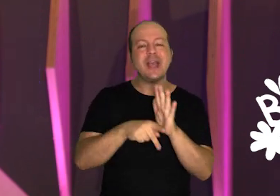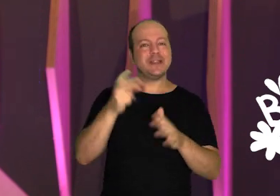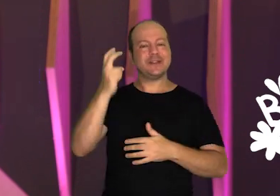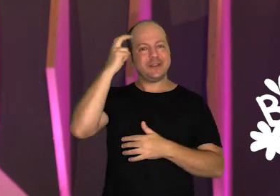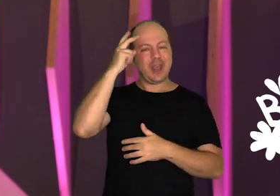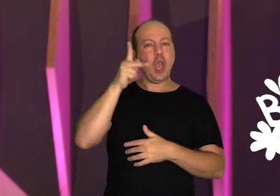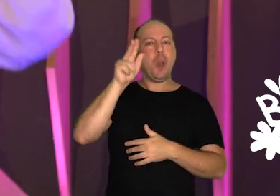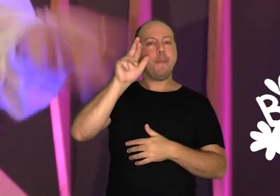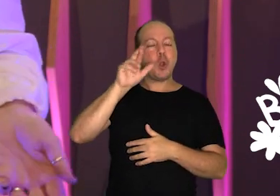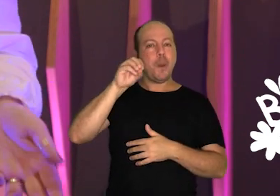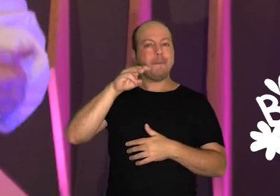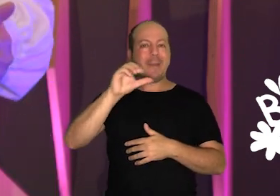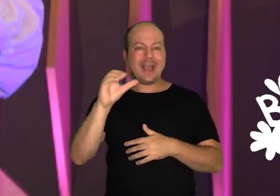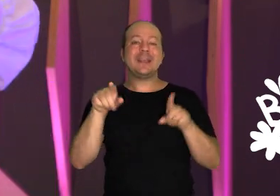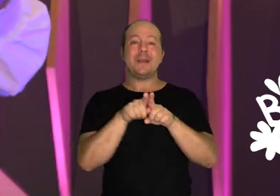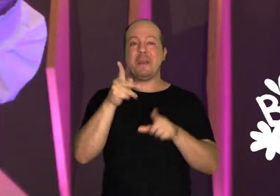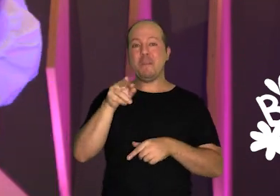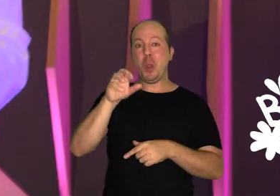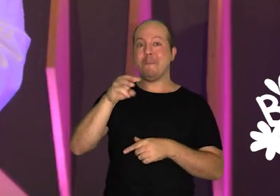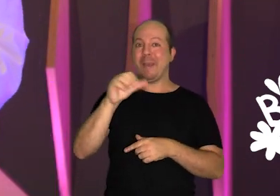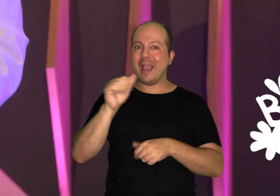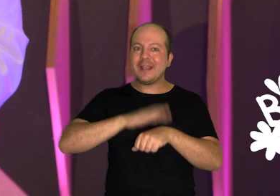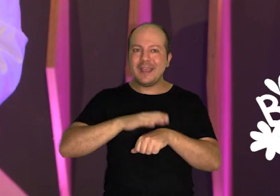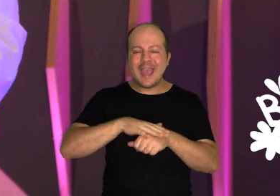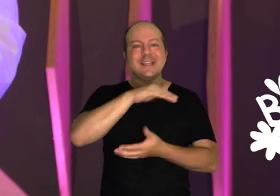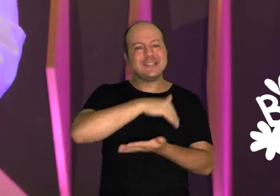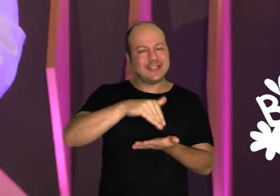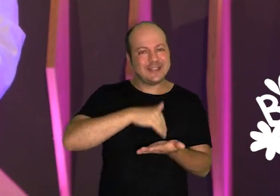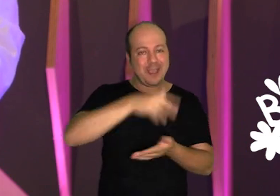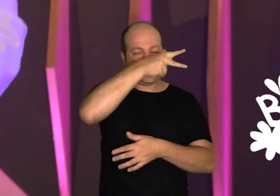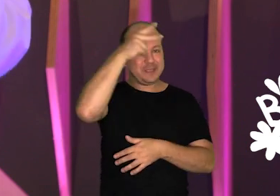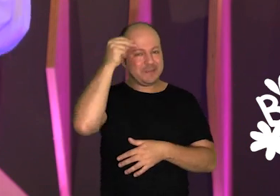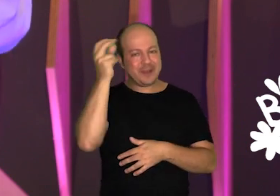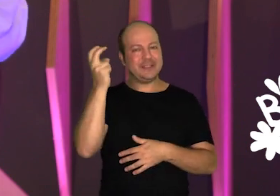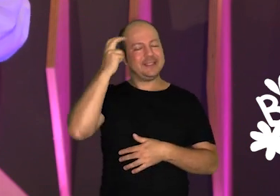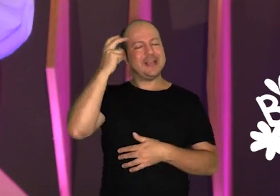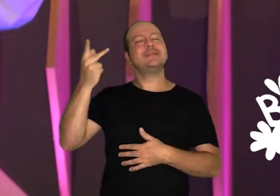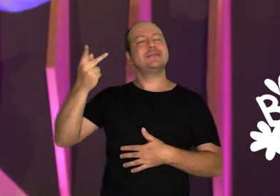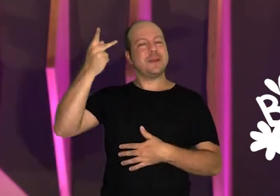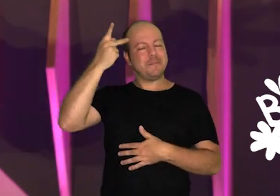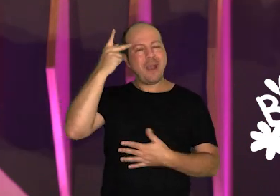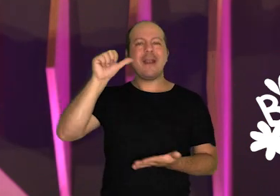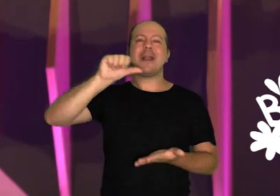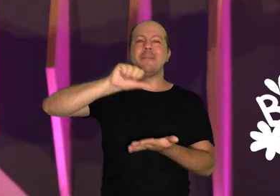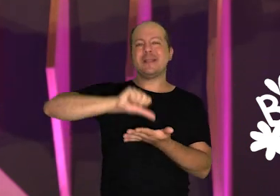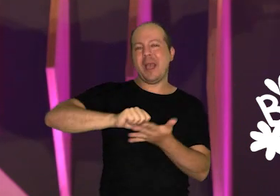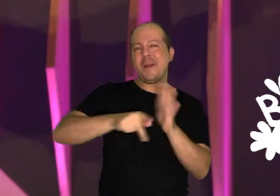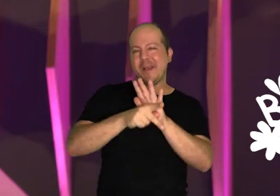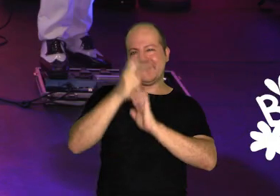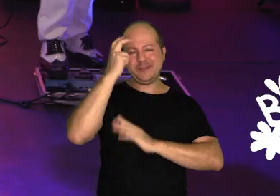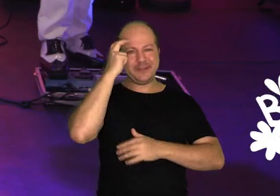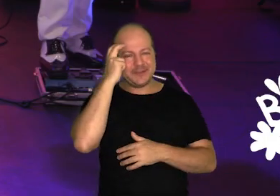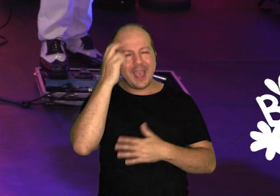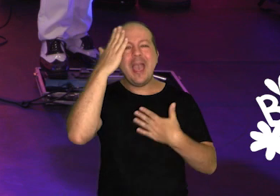Culturais, PROMAC, realização PROMAC, Secretaria Municipal da Cultura, São Paulo, capital da